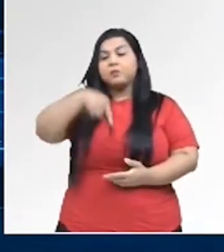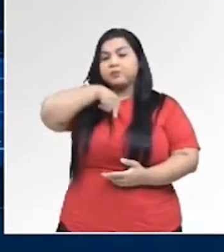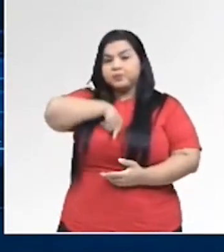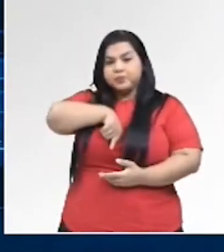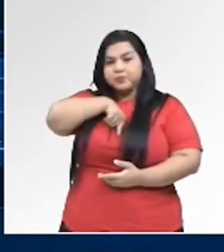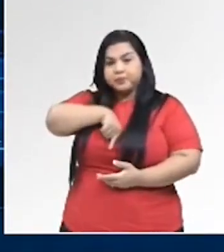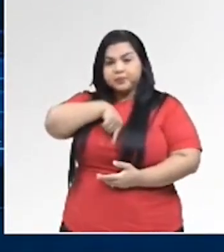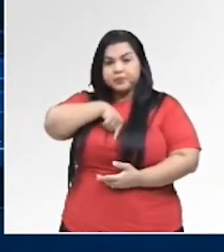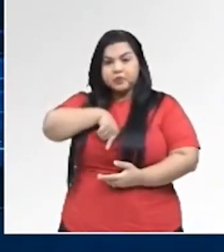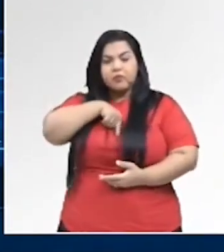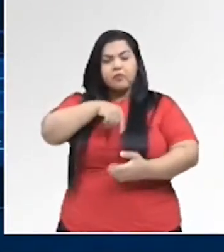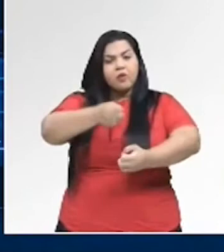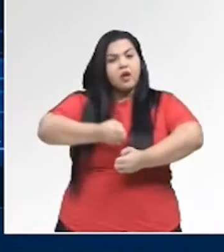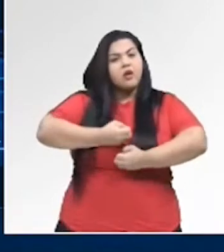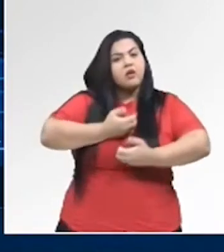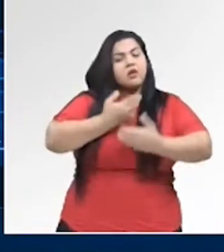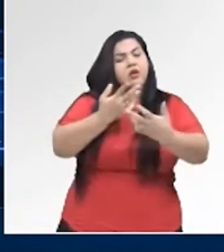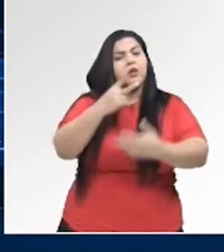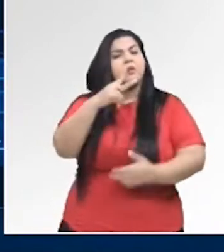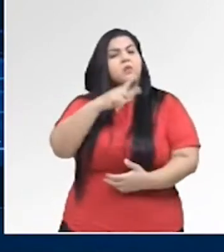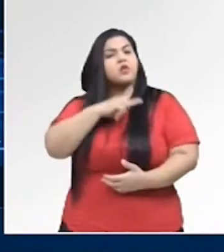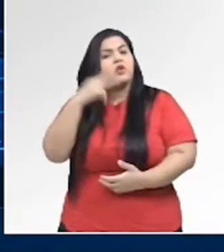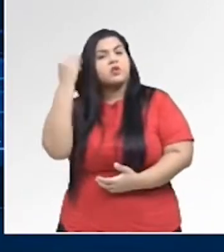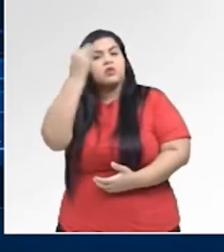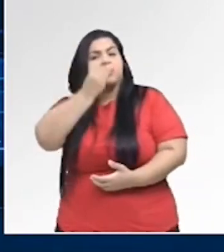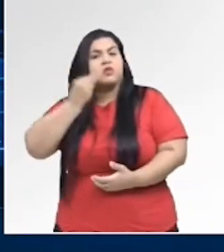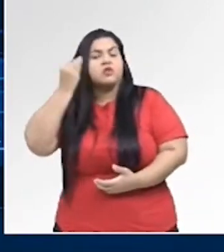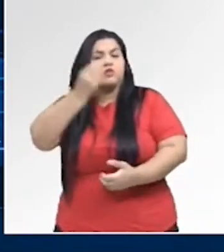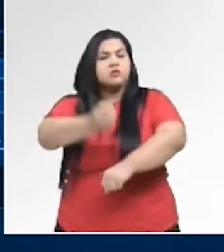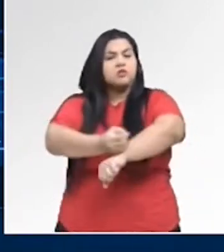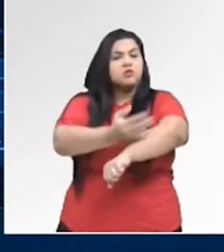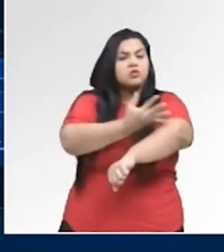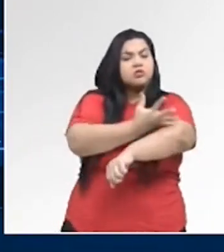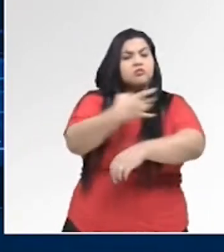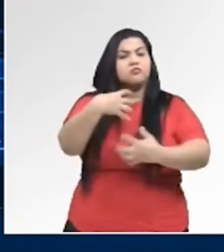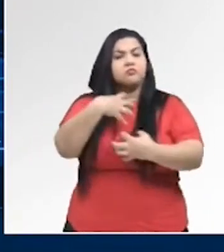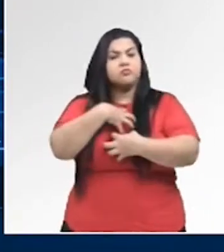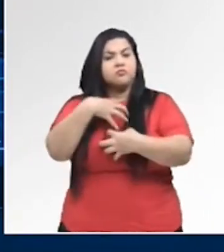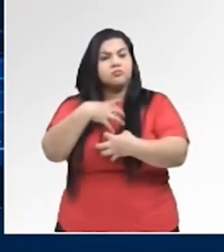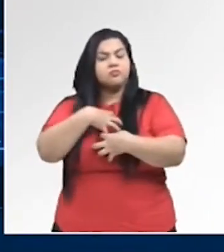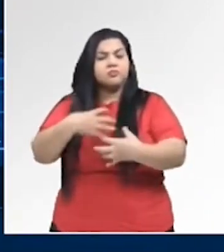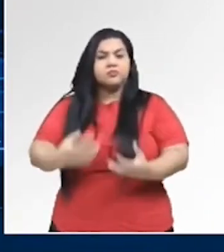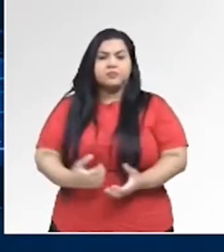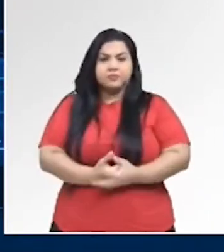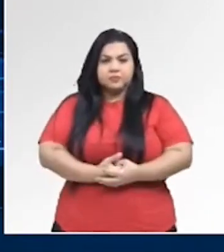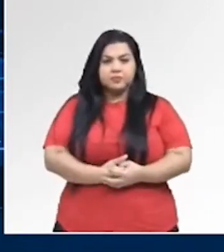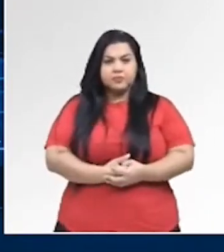Subjetividade. Expressão pessoal de experiências, emoções e sentimentos.